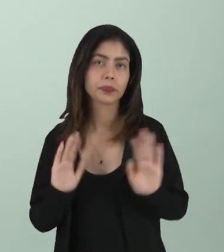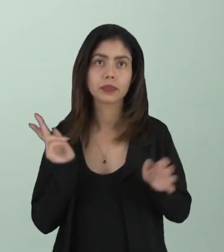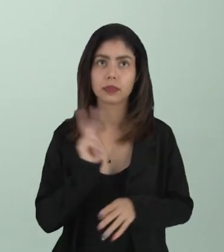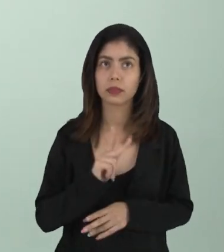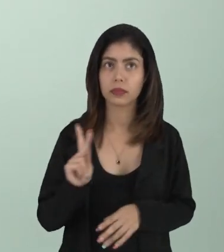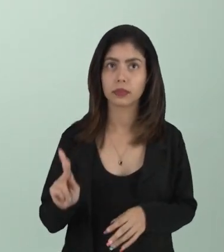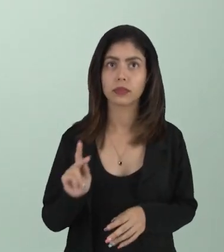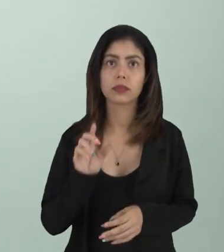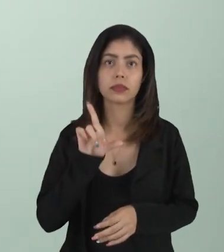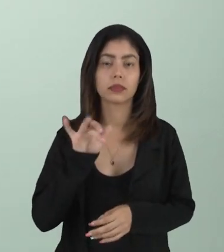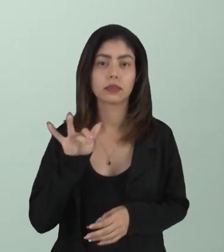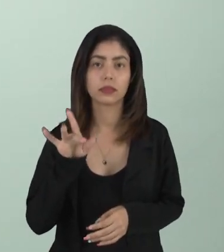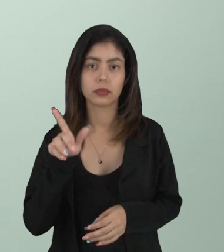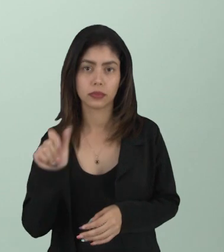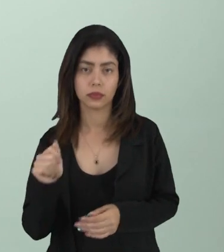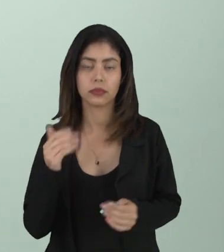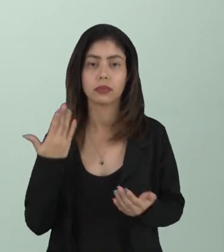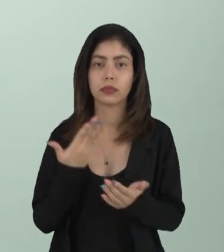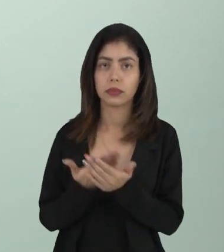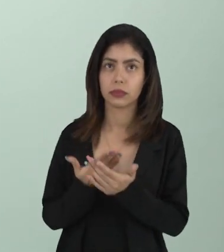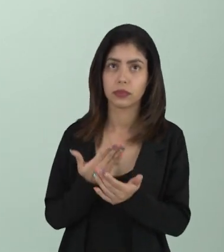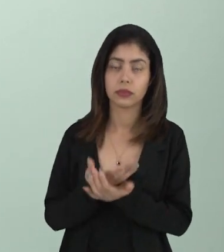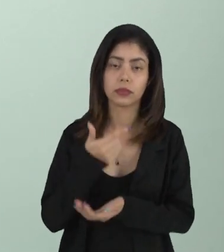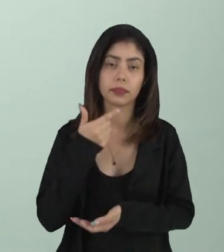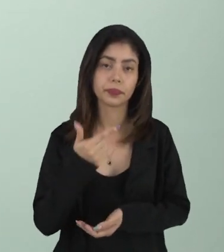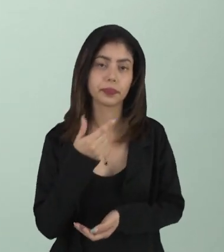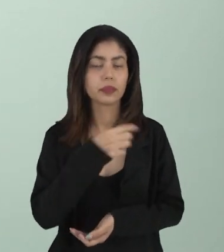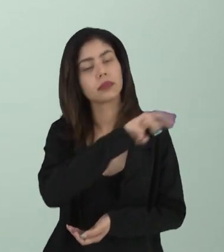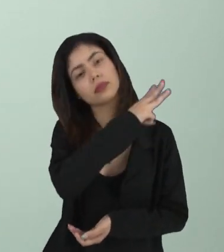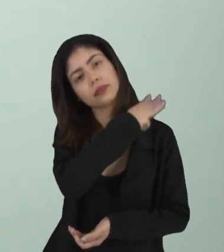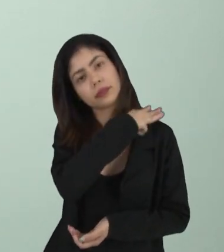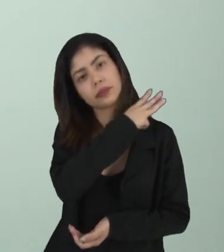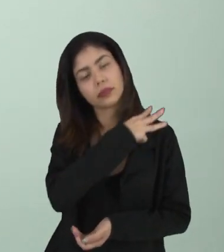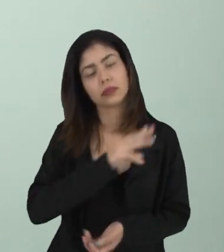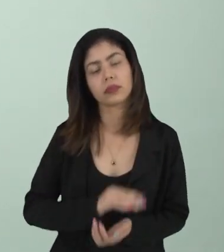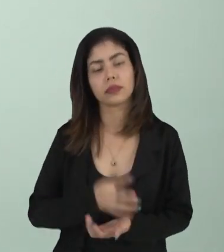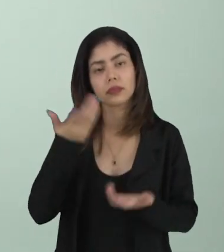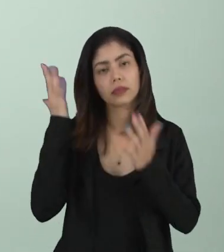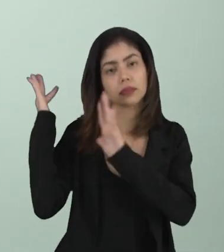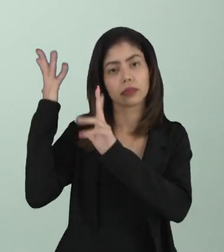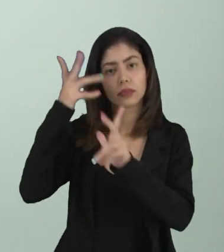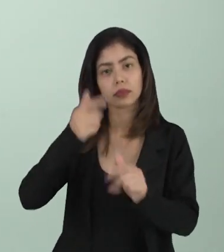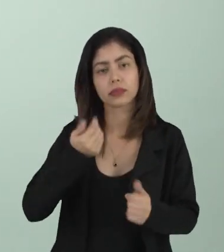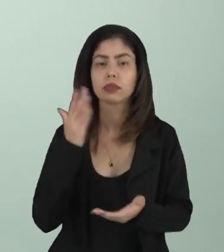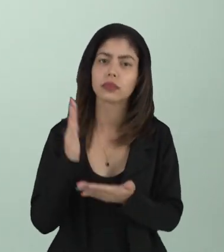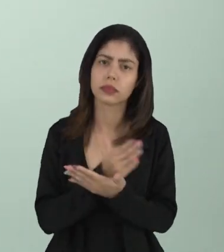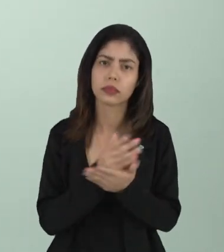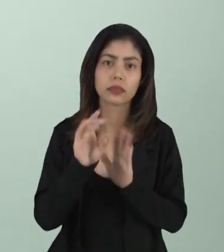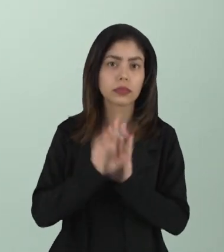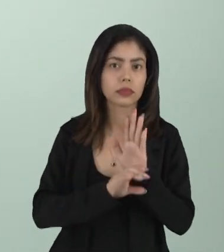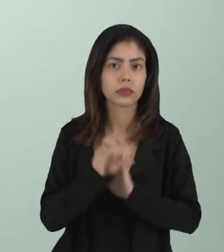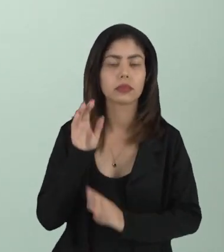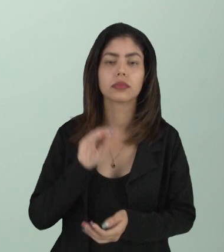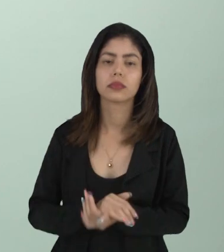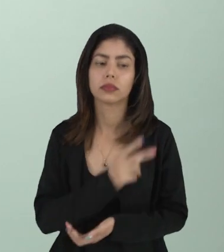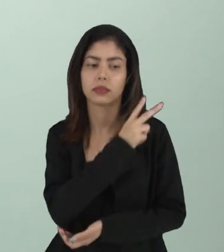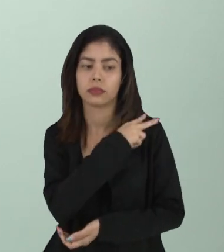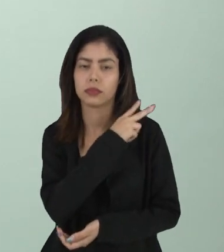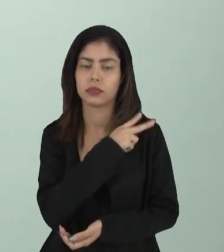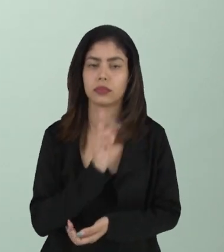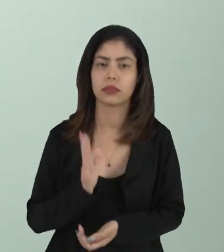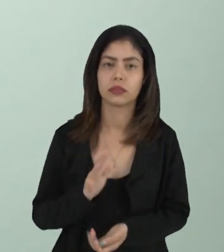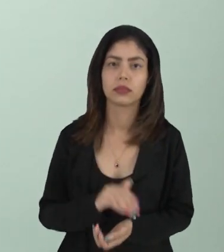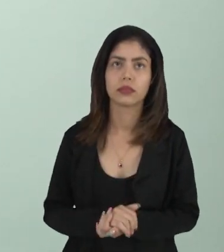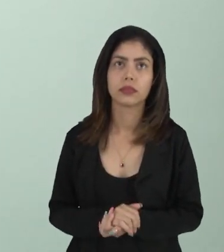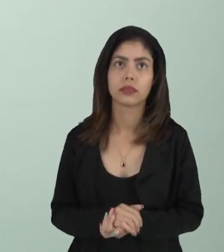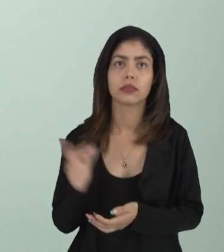Eu sou a professora Lídia e na aula de número 2 da terceira série do ensino médio, a gente vai revisar alguns conceitos que foram lá da segunda série, que